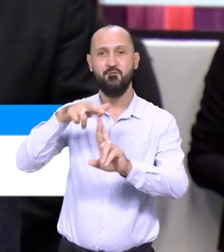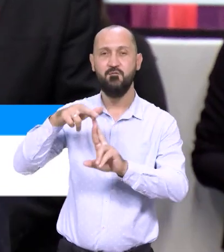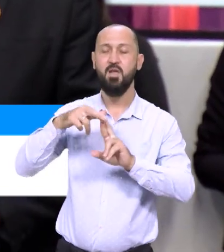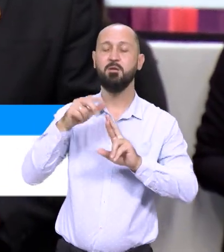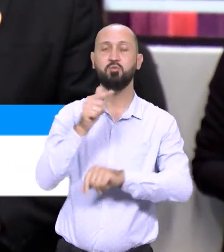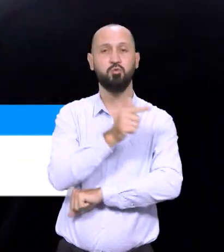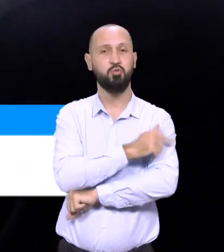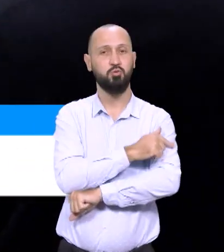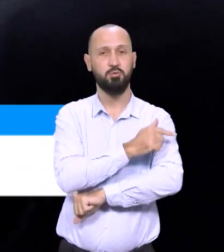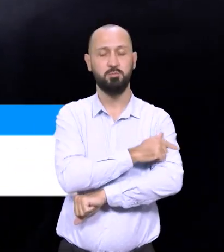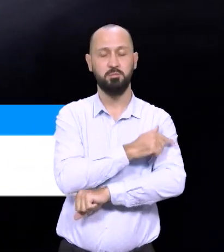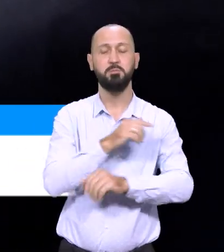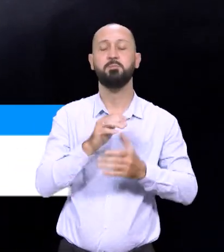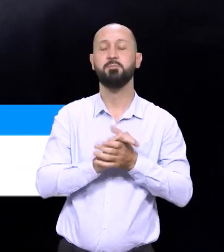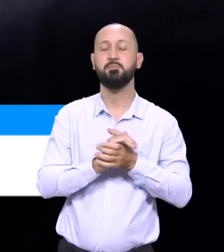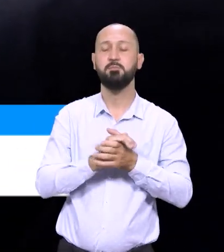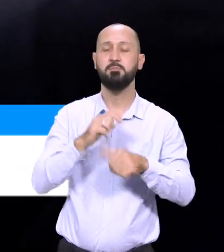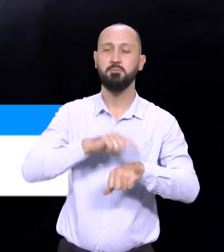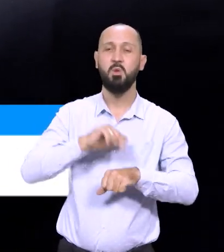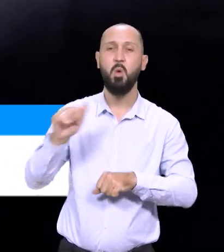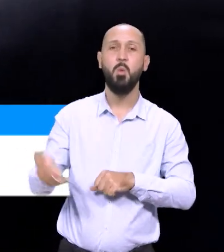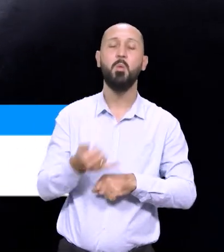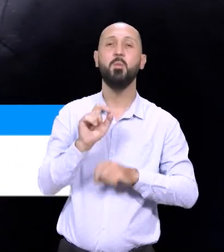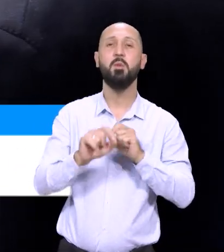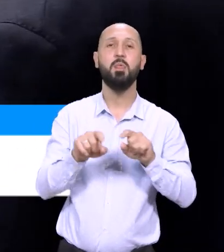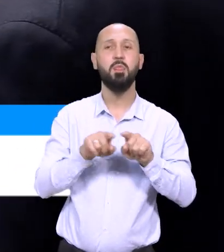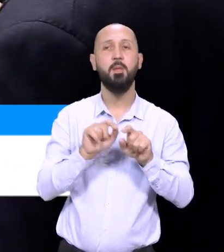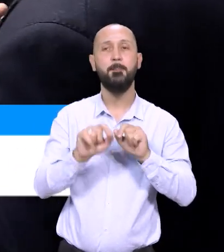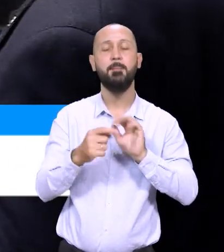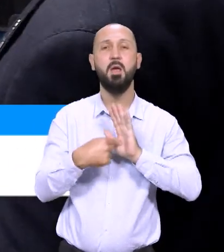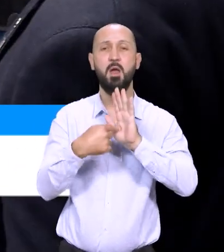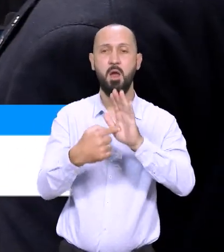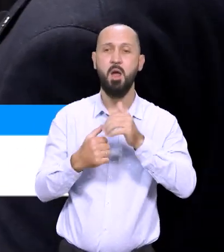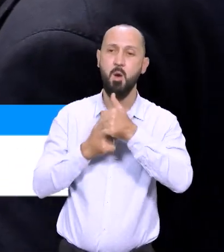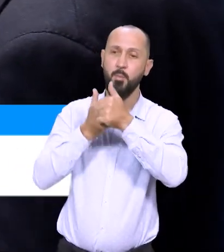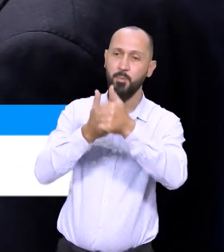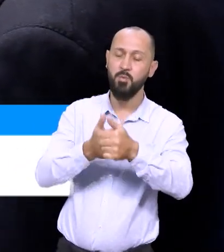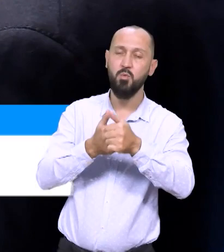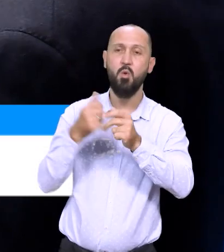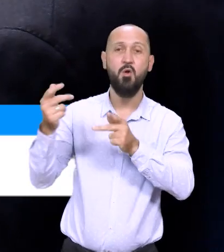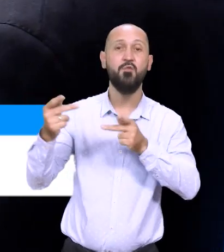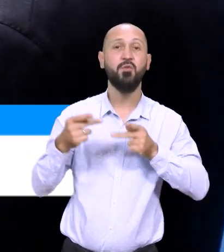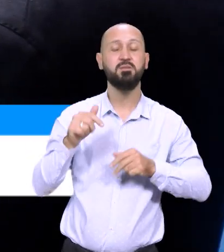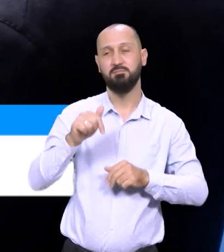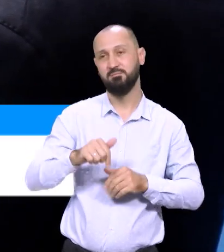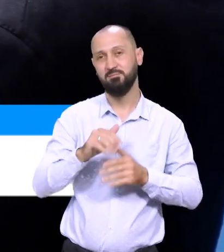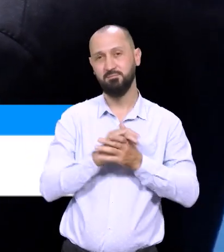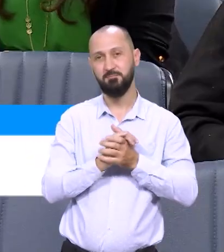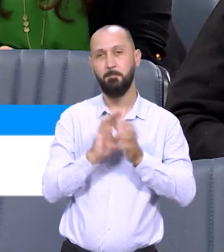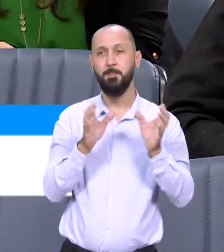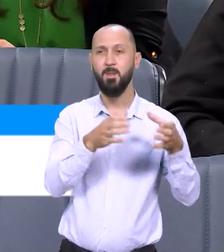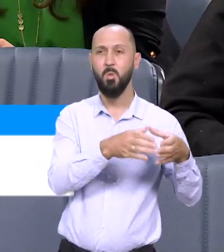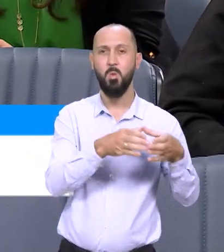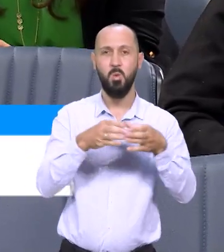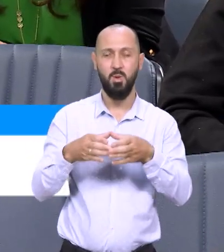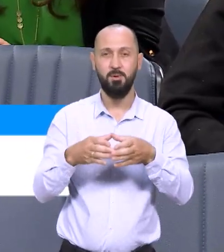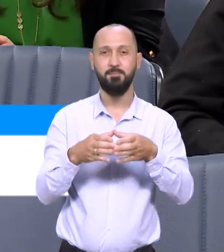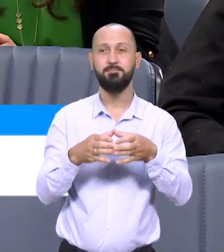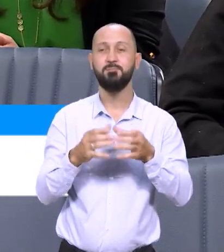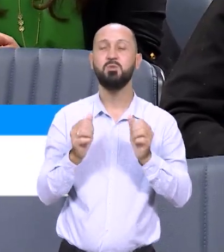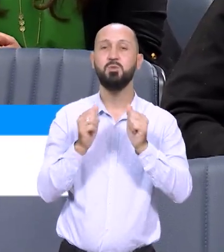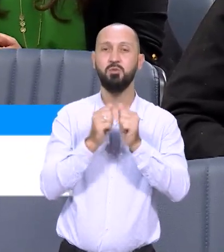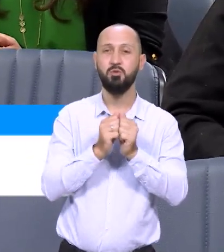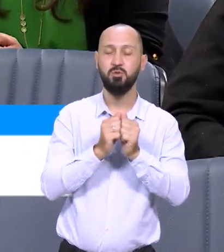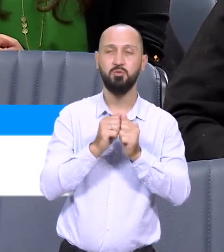gestor público. Na oportunidade, também acompanhou a visita na Casa de Leis uma comitiva composta